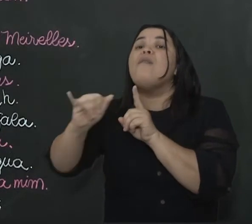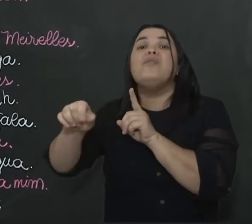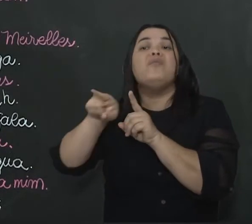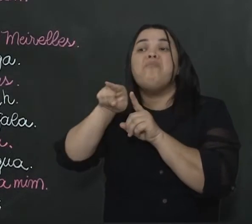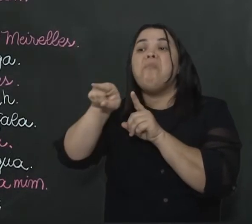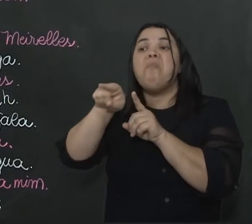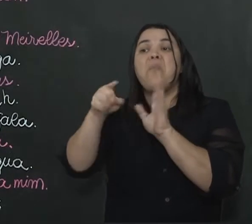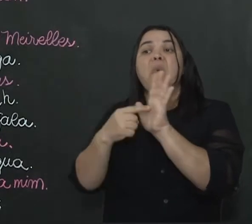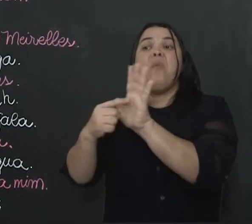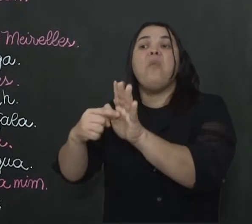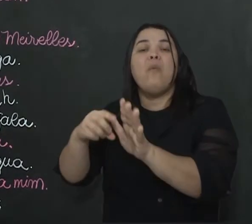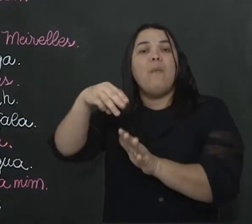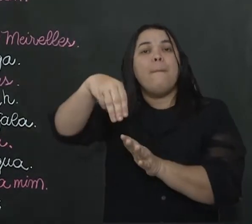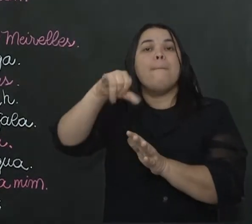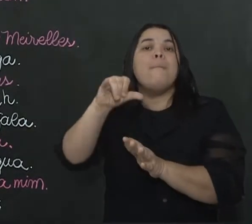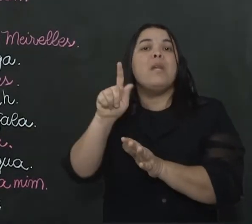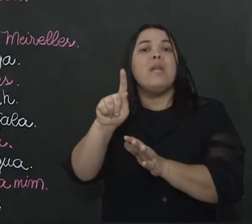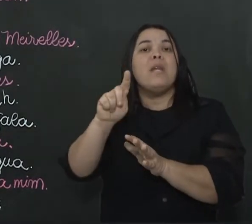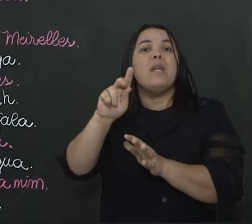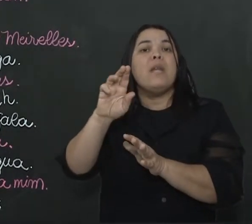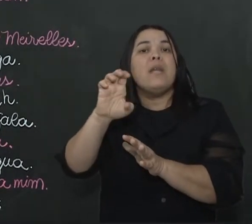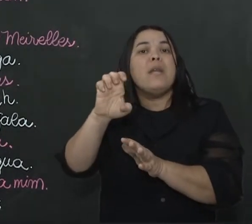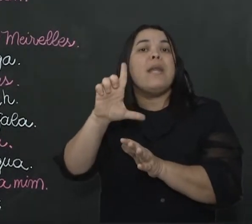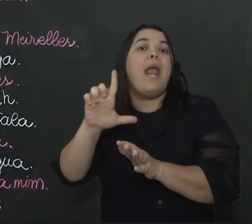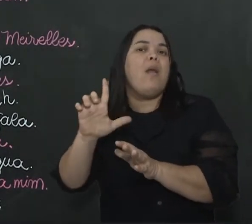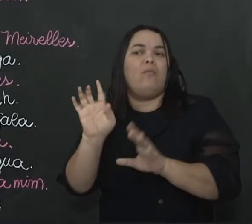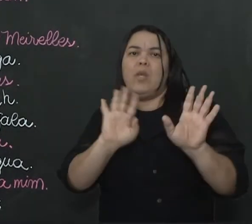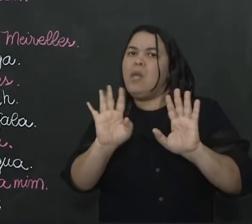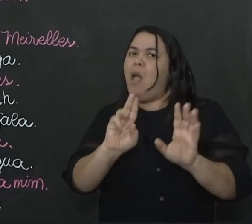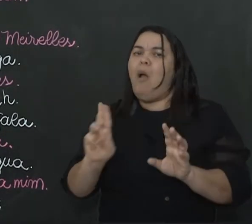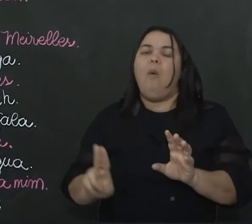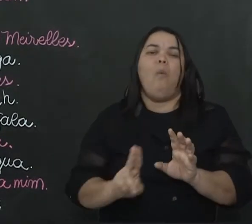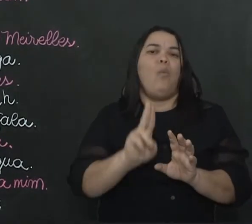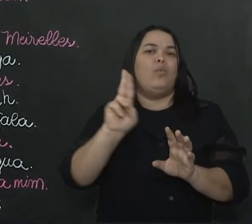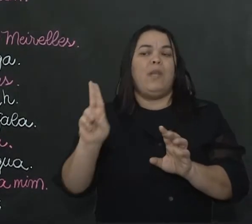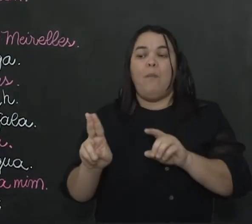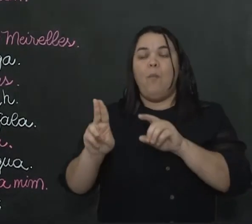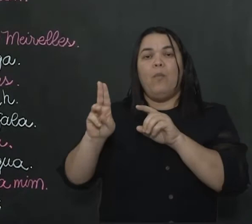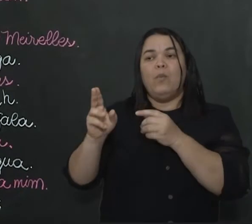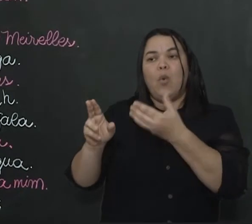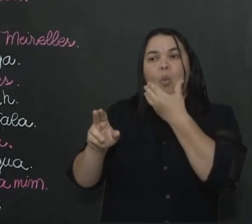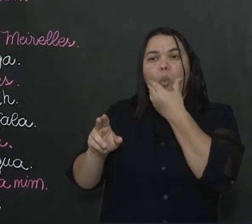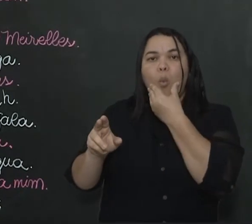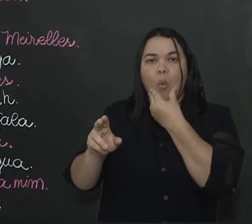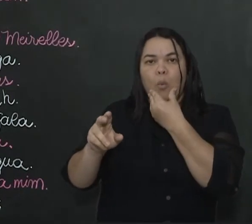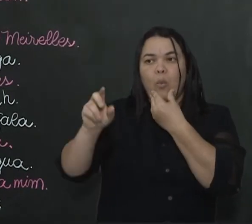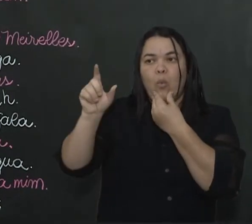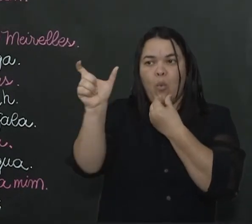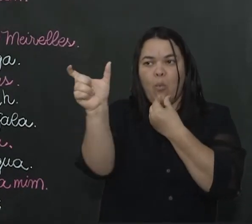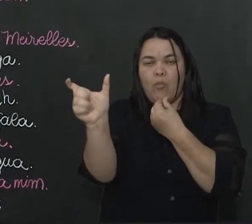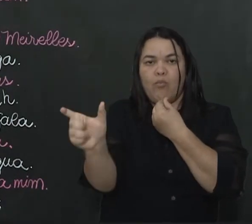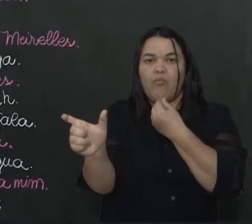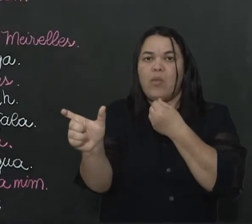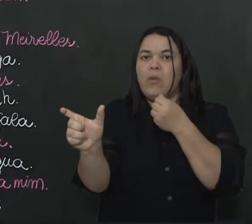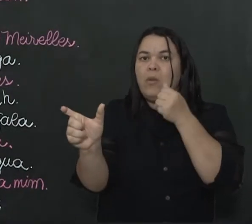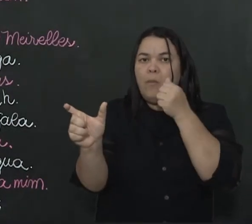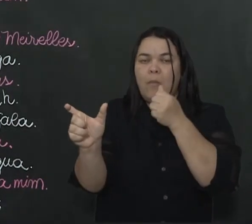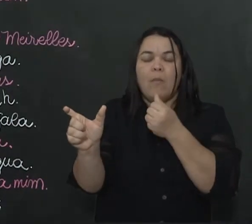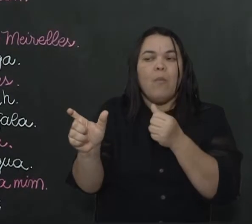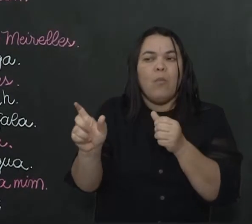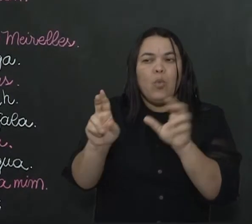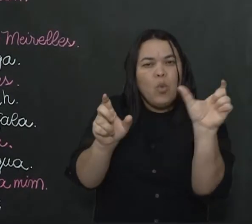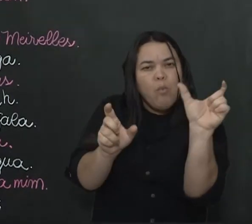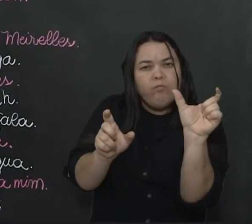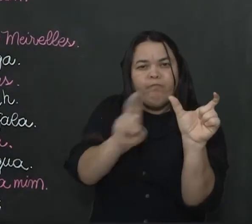não utilizamos o acento indicativo da crase. Miguel é um nome masculino que não pede artigo a.